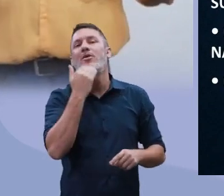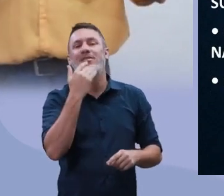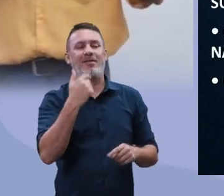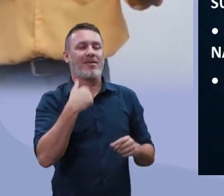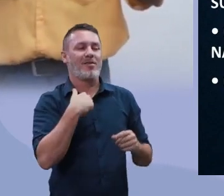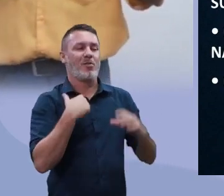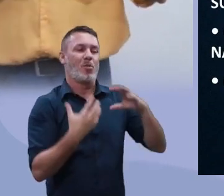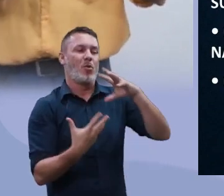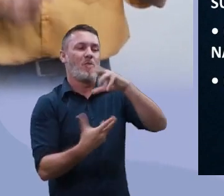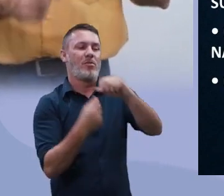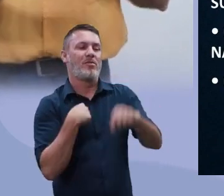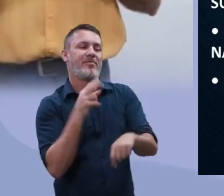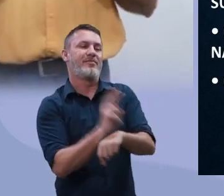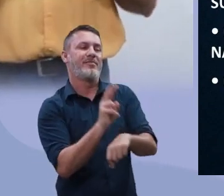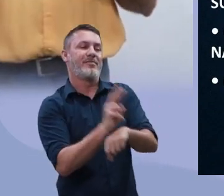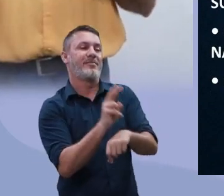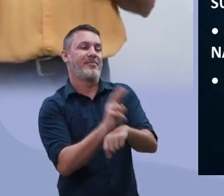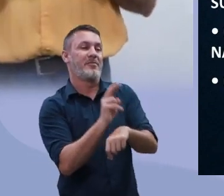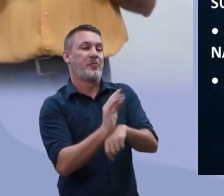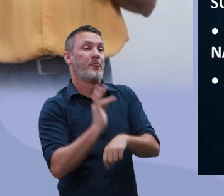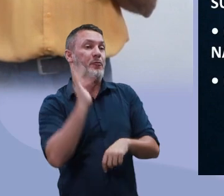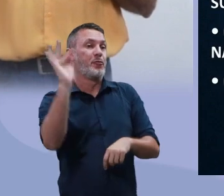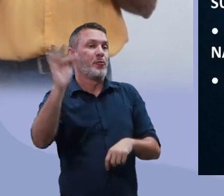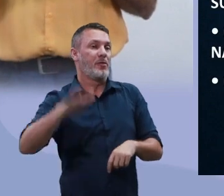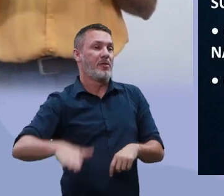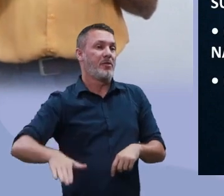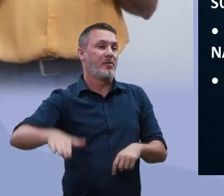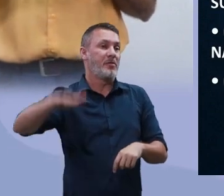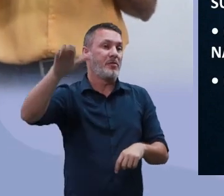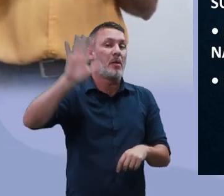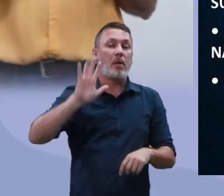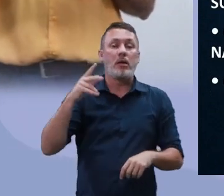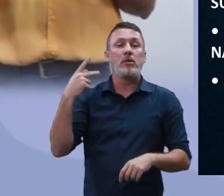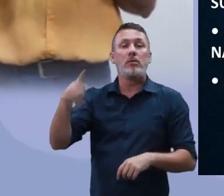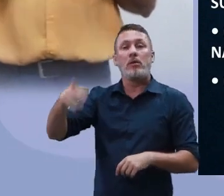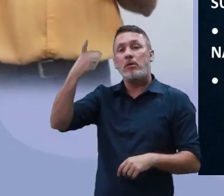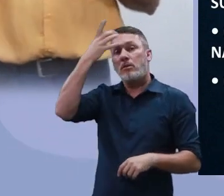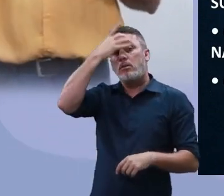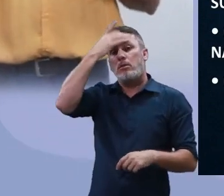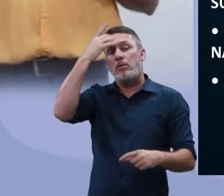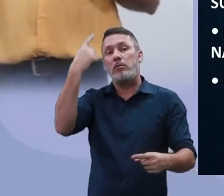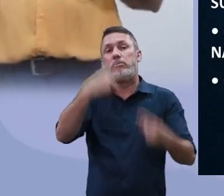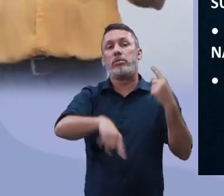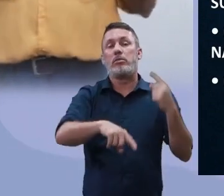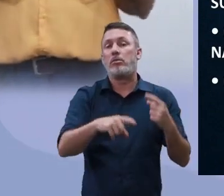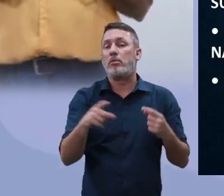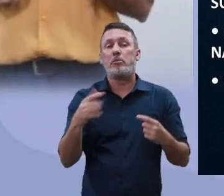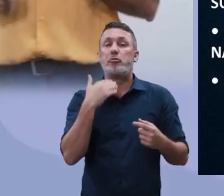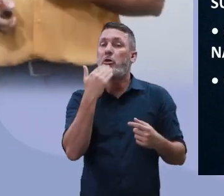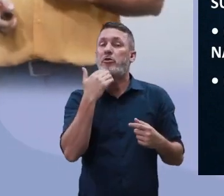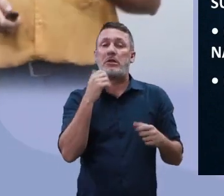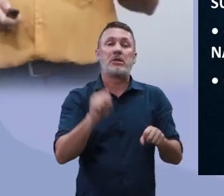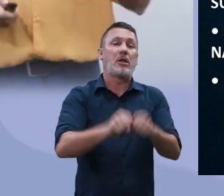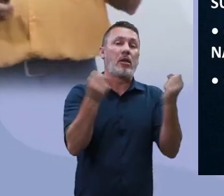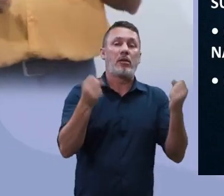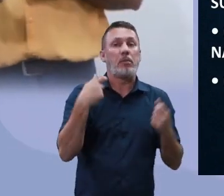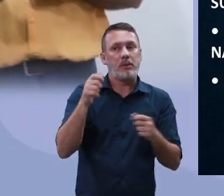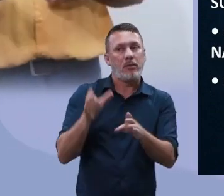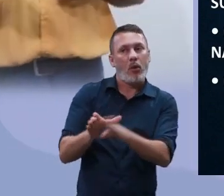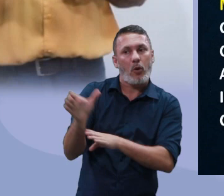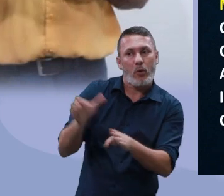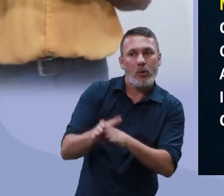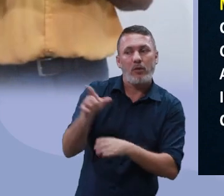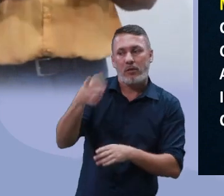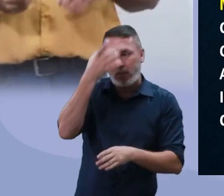nada você preservar e automaticamente você não colocar na criança, no jovem, no adolescente, essa ideia preservacionista.